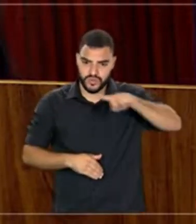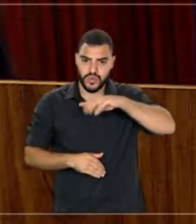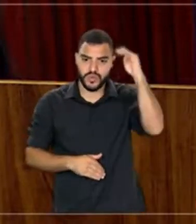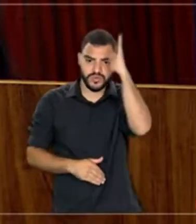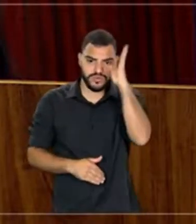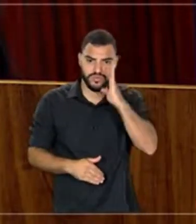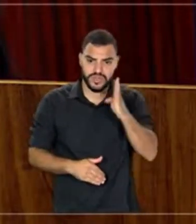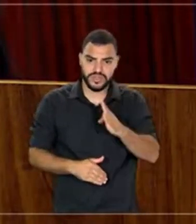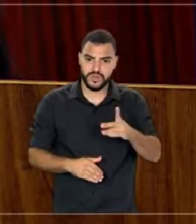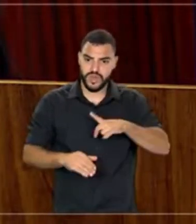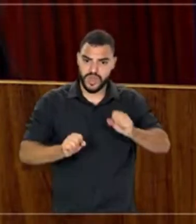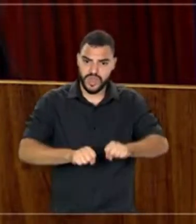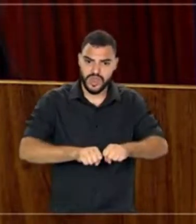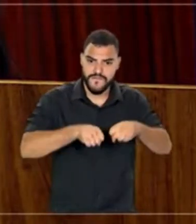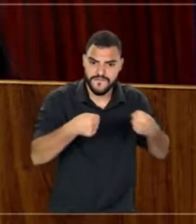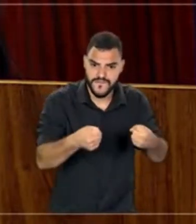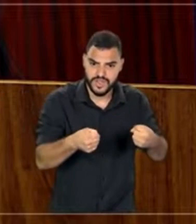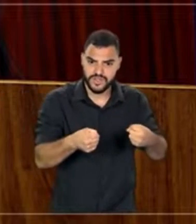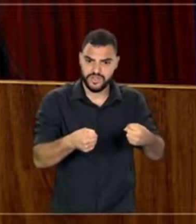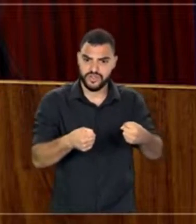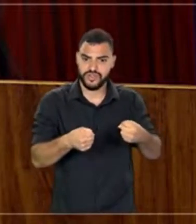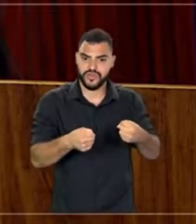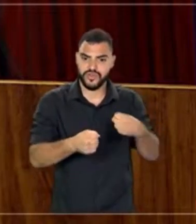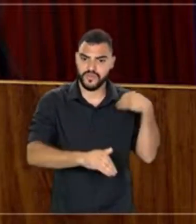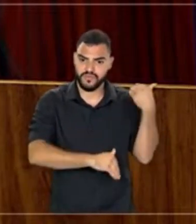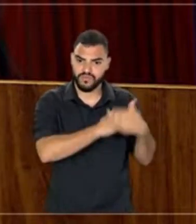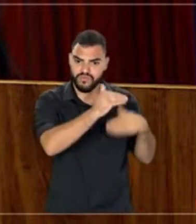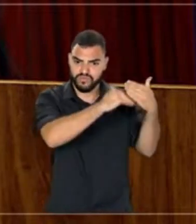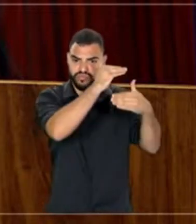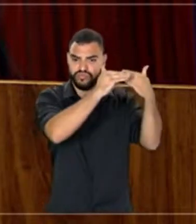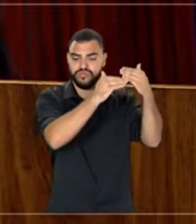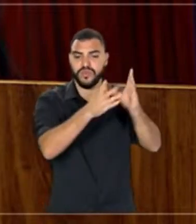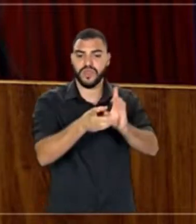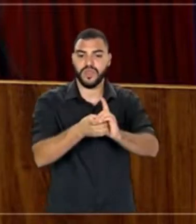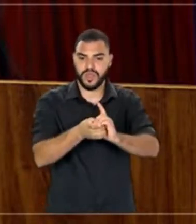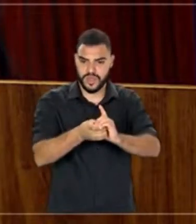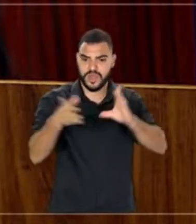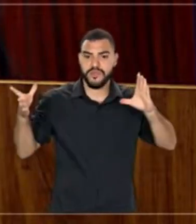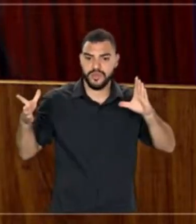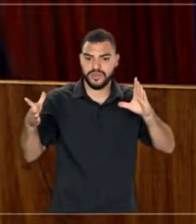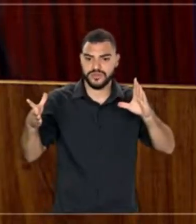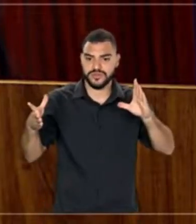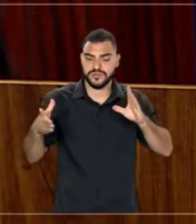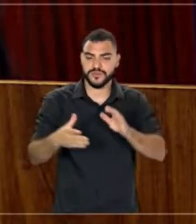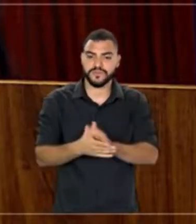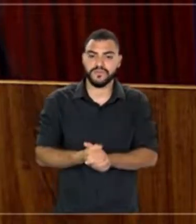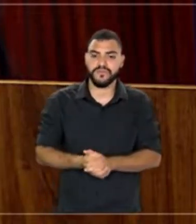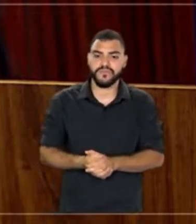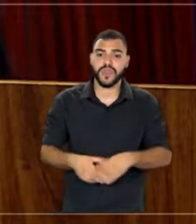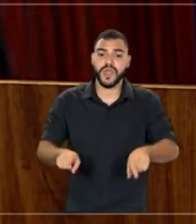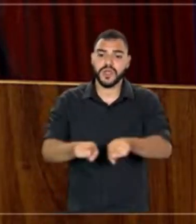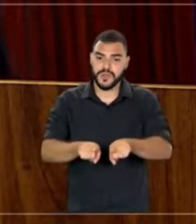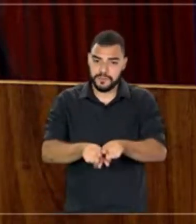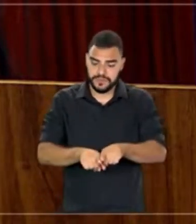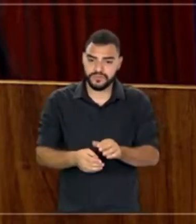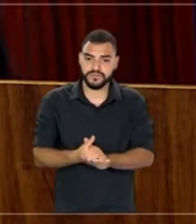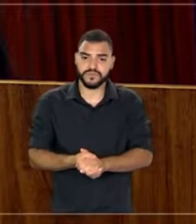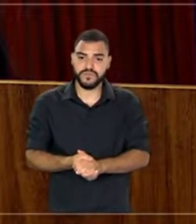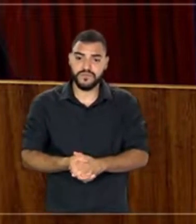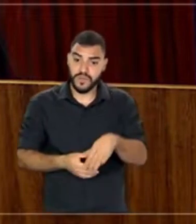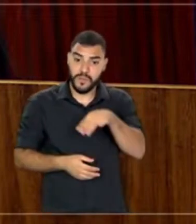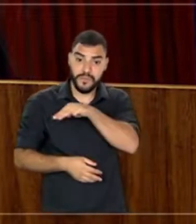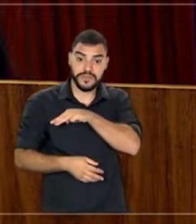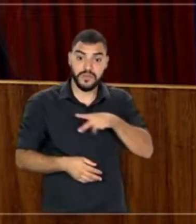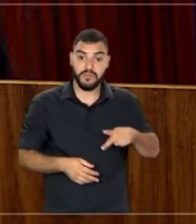e defendem o fortalecimento da democracia. Inclusive, o Ministério Público Eleitoral,